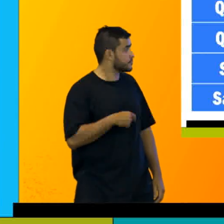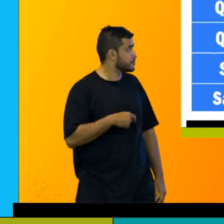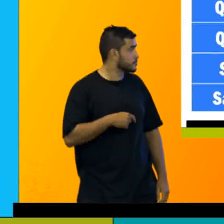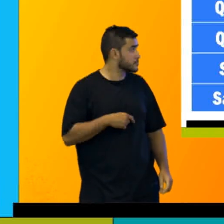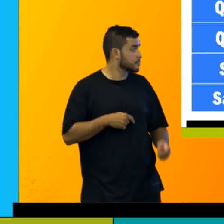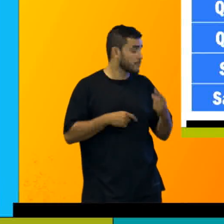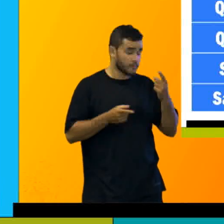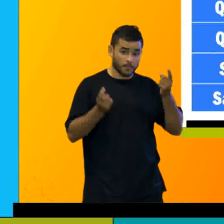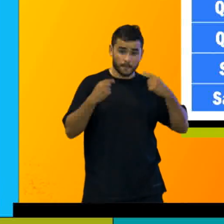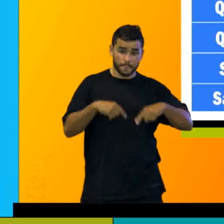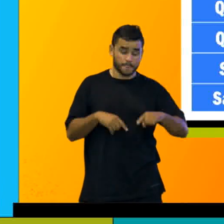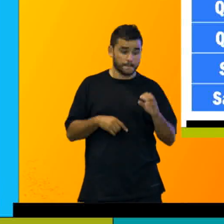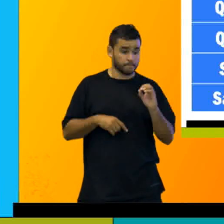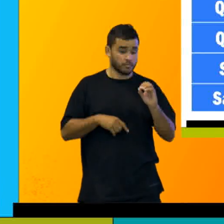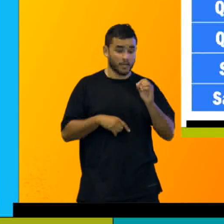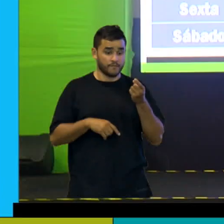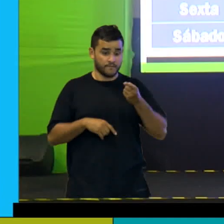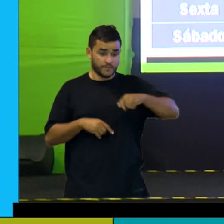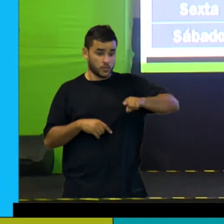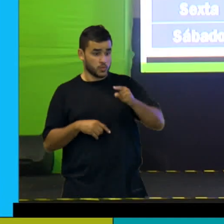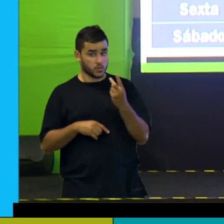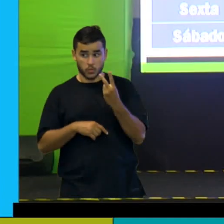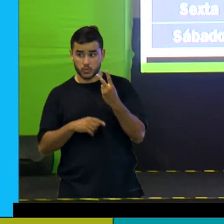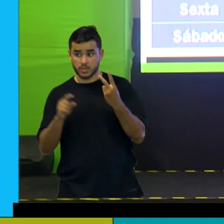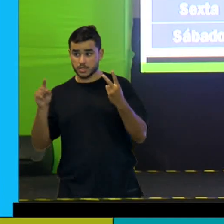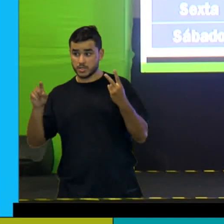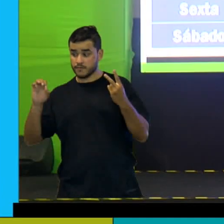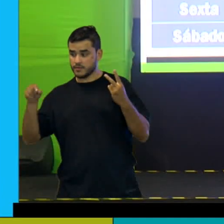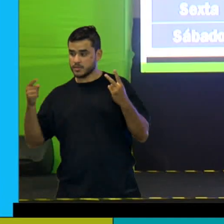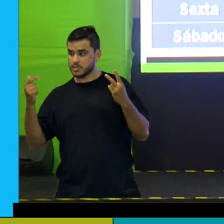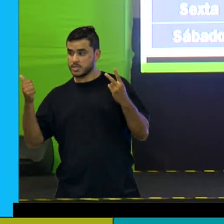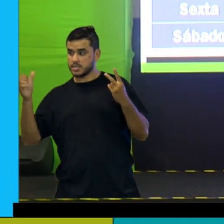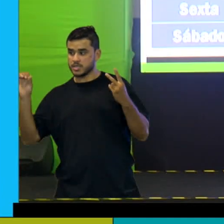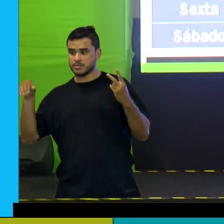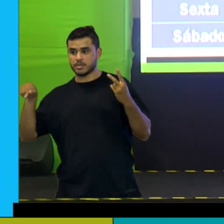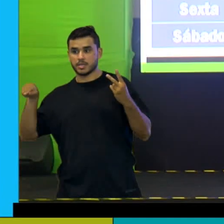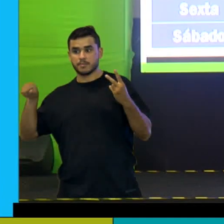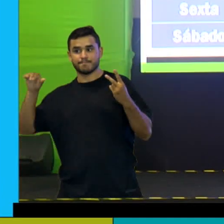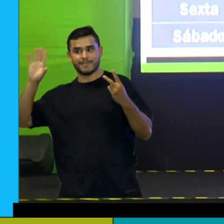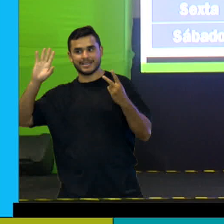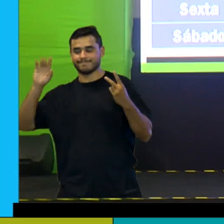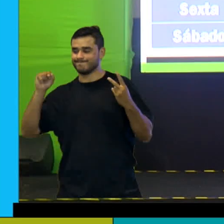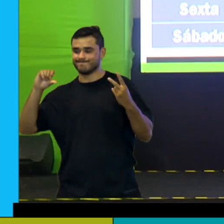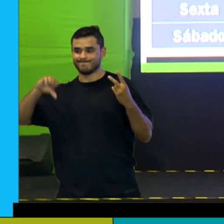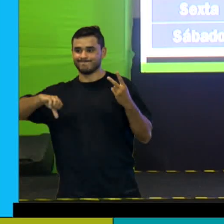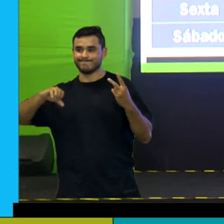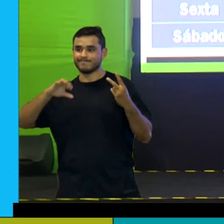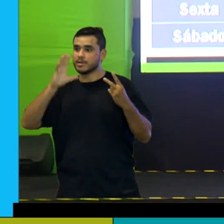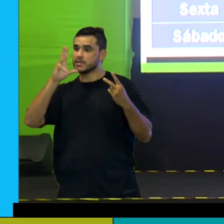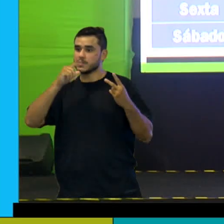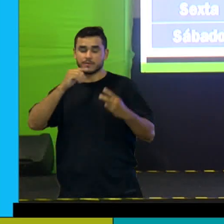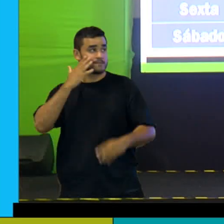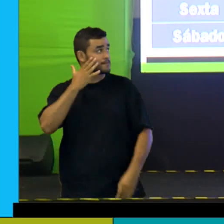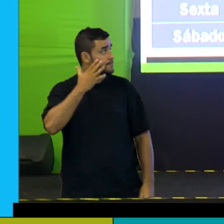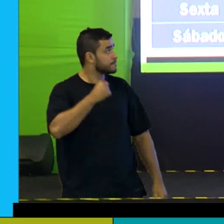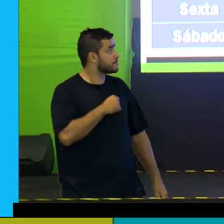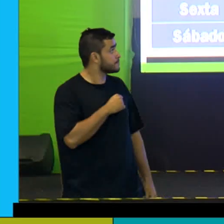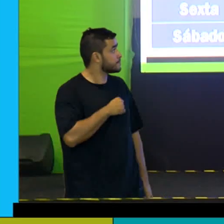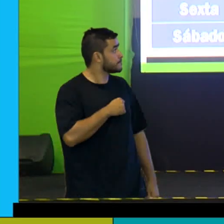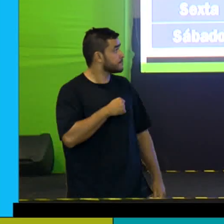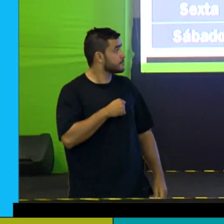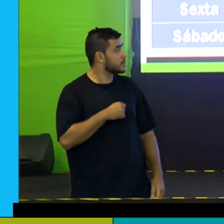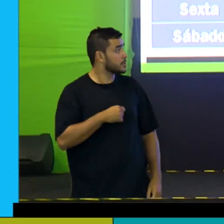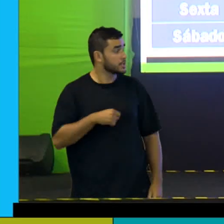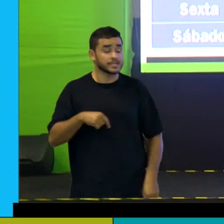pior. E a sexta-feira, 0,2, 0,16. 0,2 é igual a 0,20, né? Então, a bicicleta foi menor. Onde é que a bicicleta